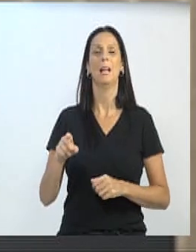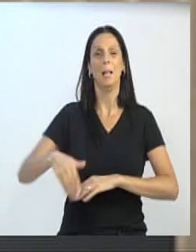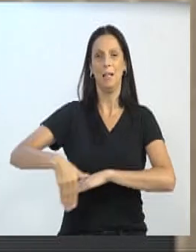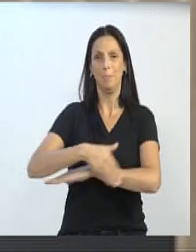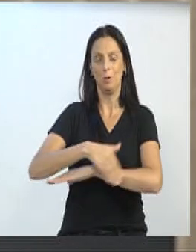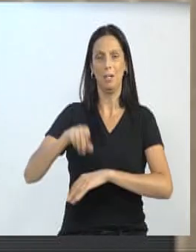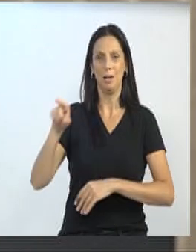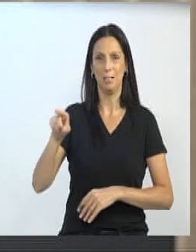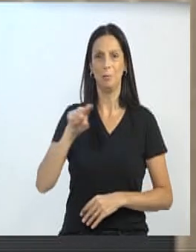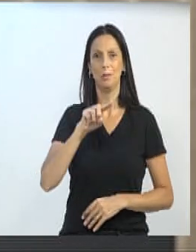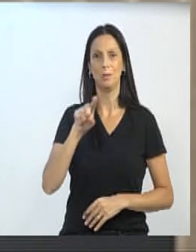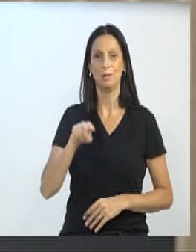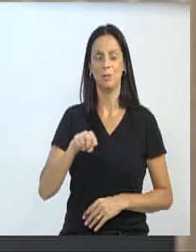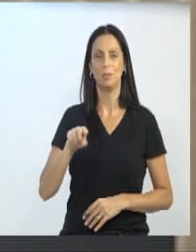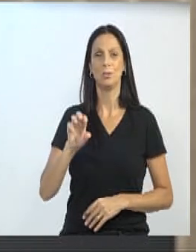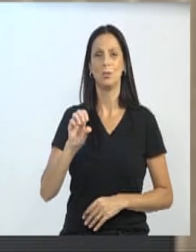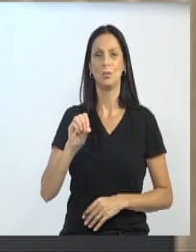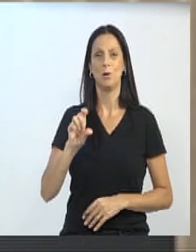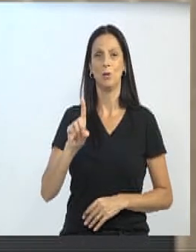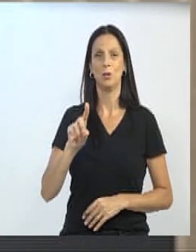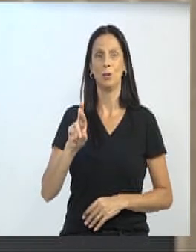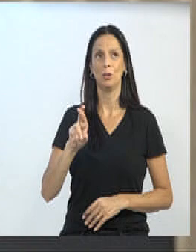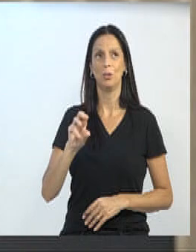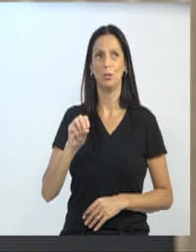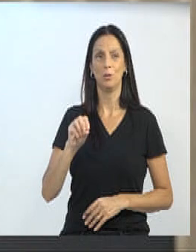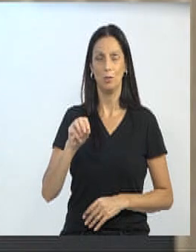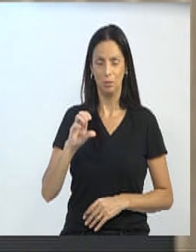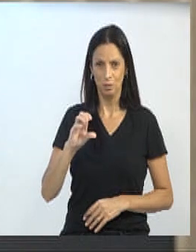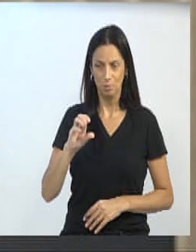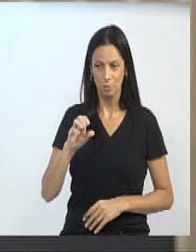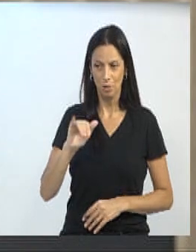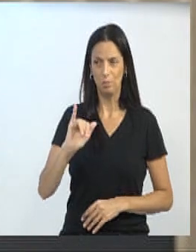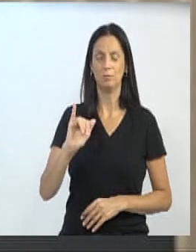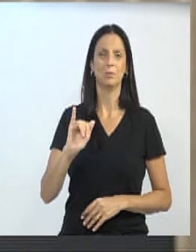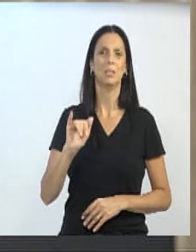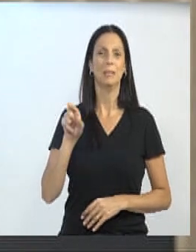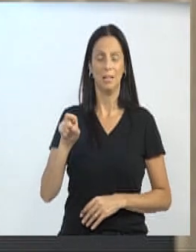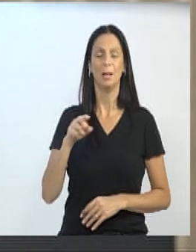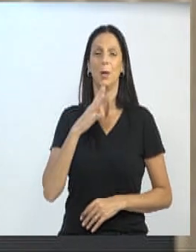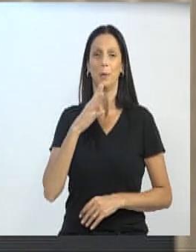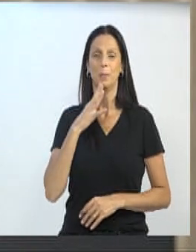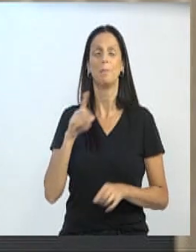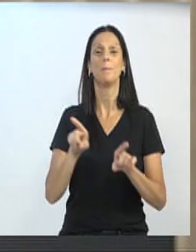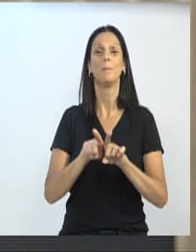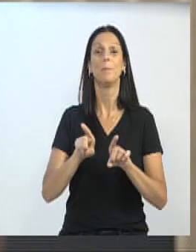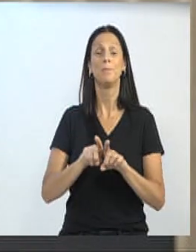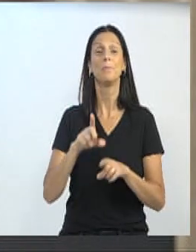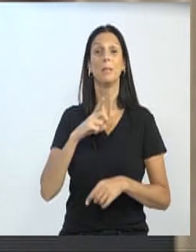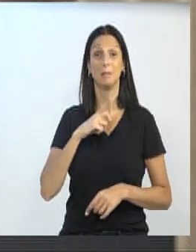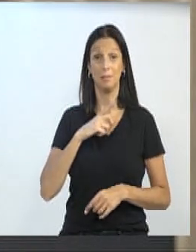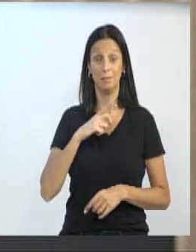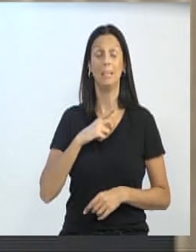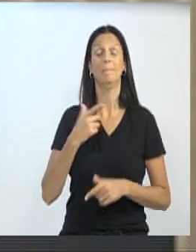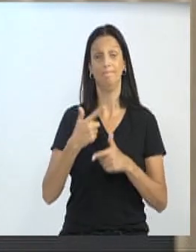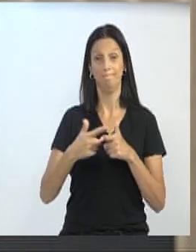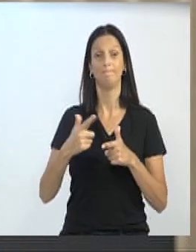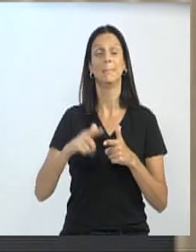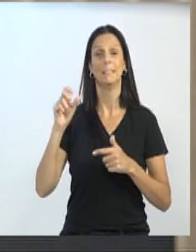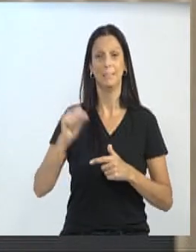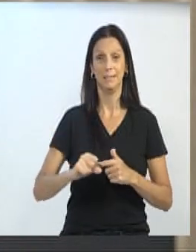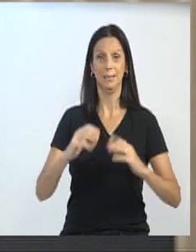eu conheço falando nos fundos lá inclusive nós fizemos até documento uma empresa coteminas porque aquela vegetação